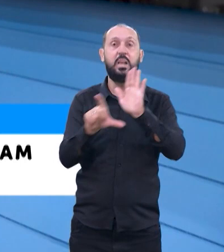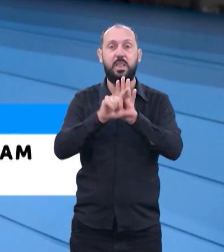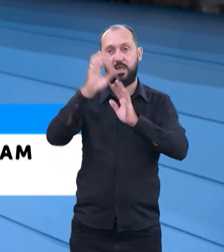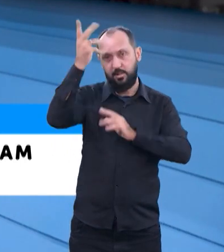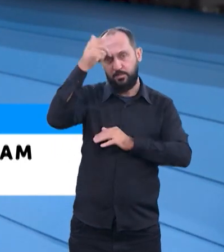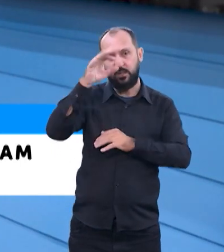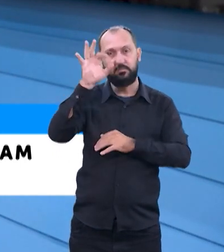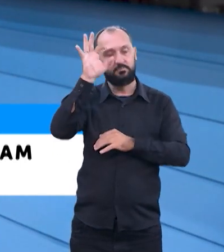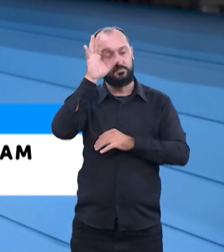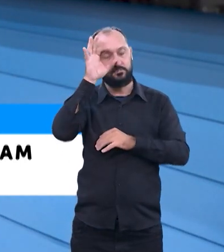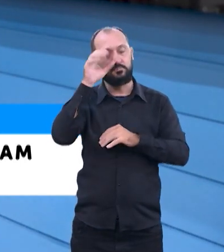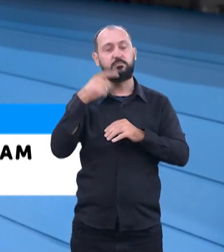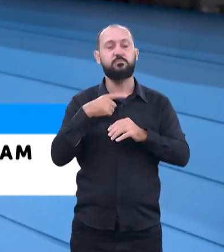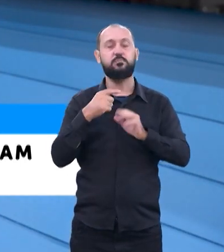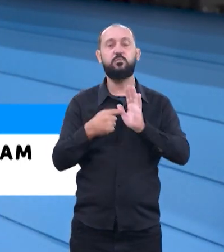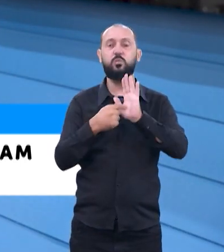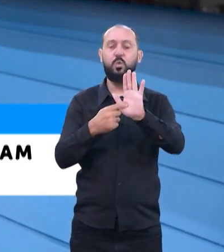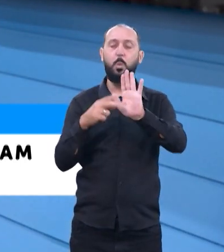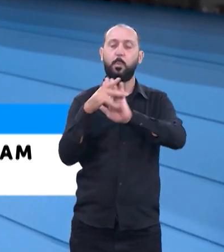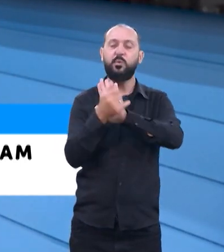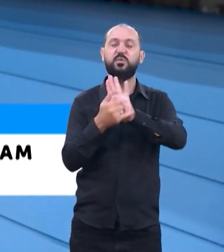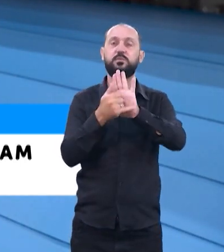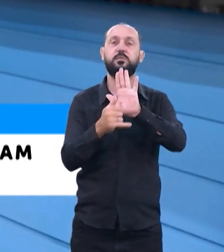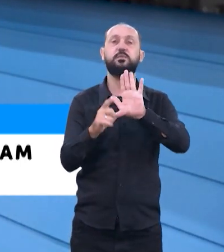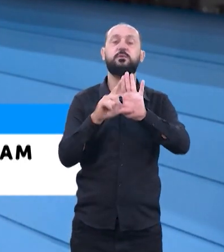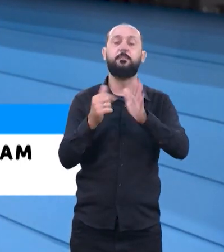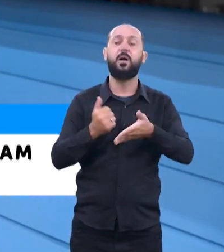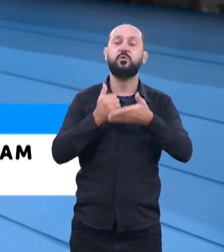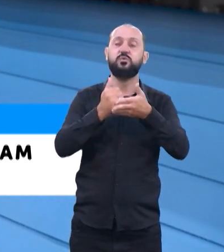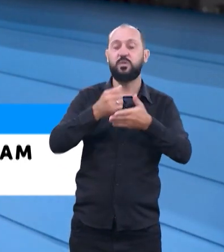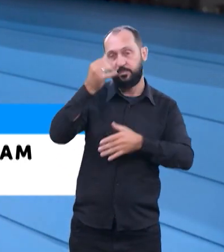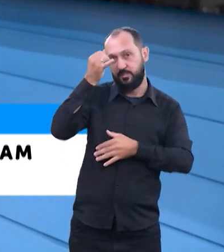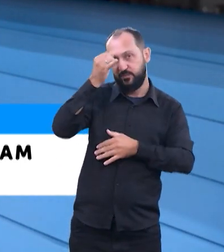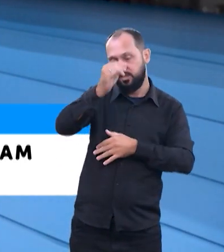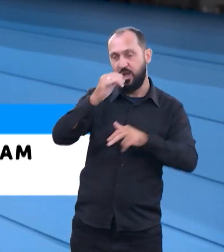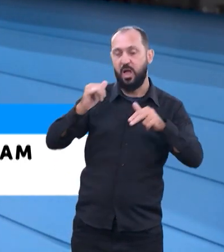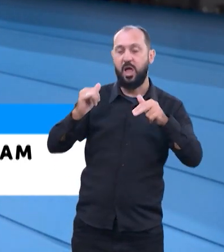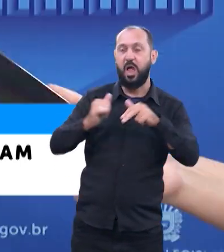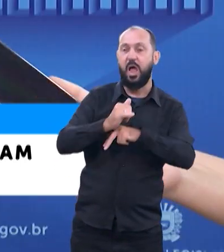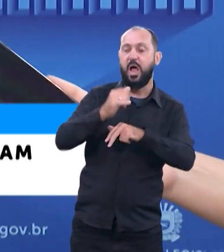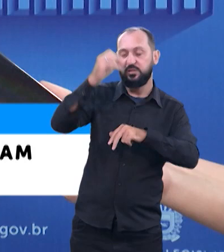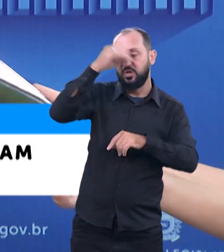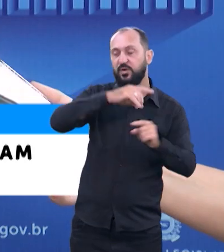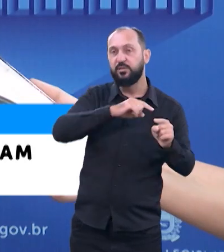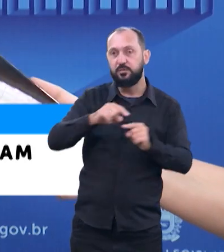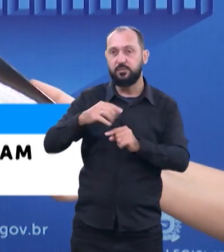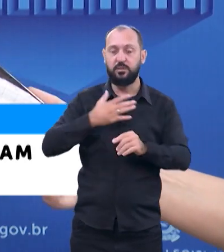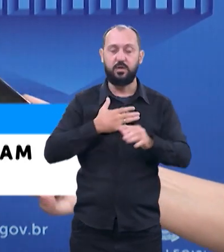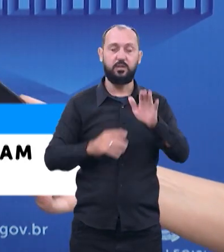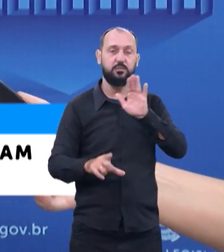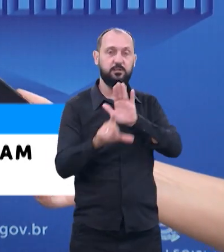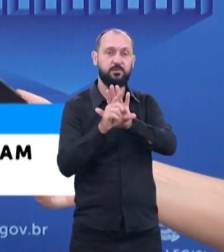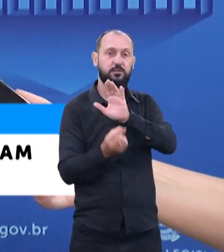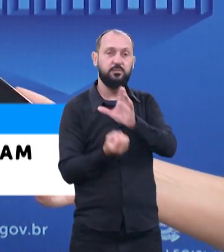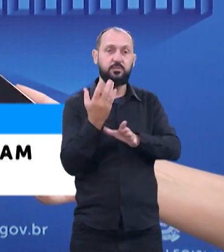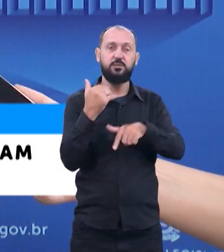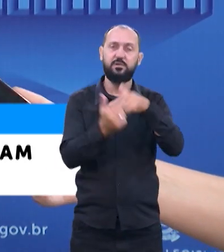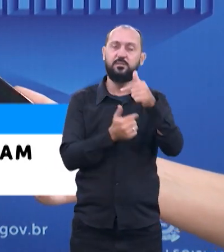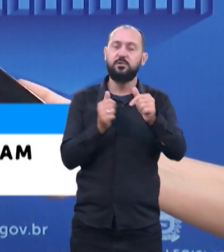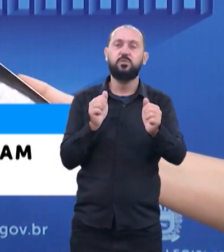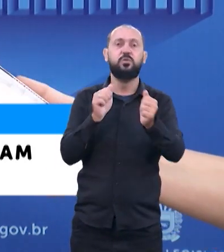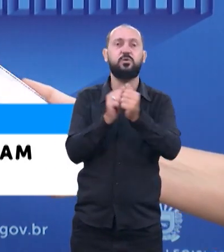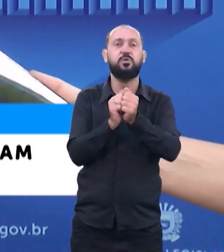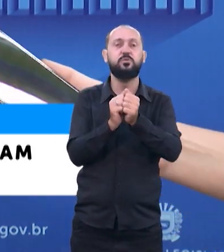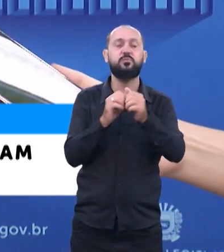Lei Maria da Penha e apresentou mais um projeto de lei na ajuda do combate à violência. Nós temos a lei de nossa autoria que trabalha